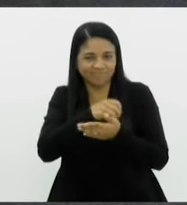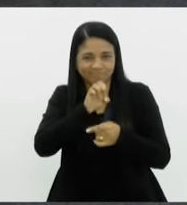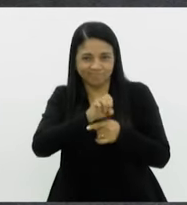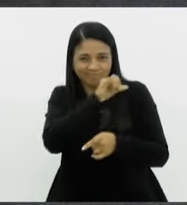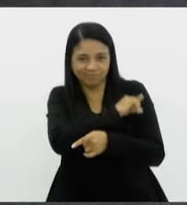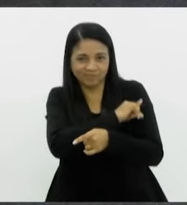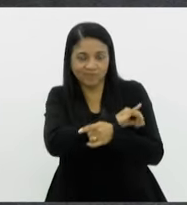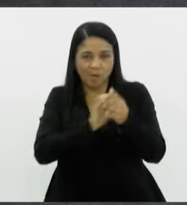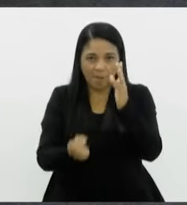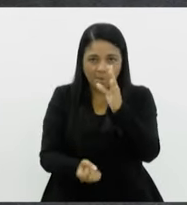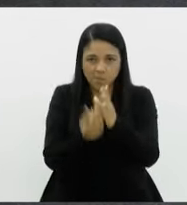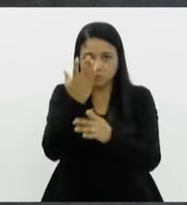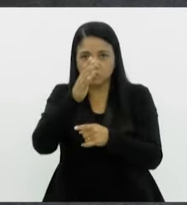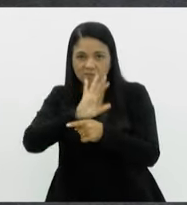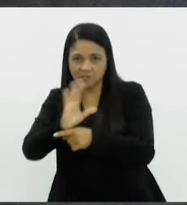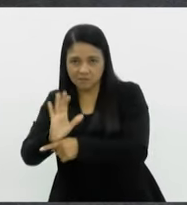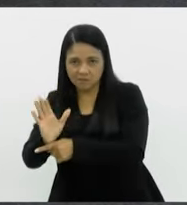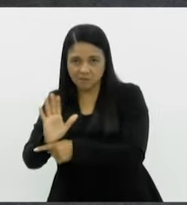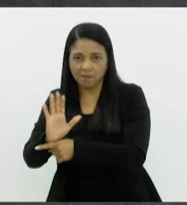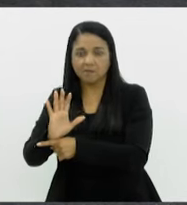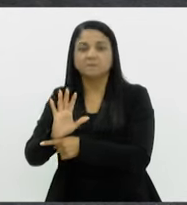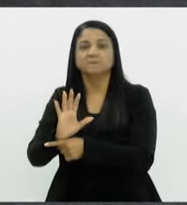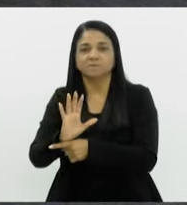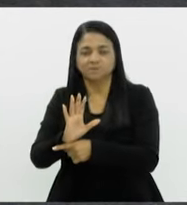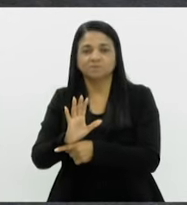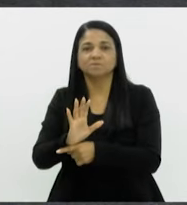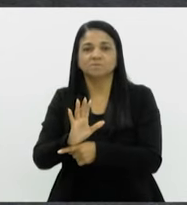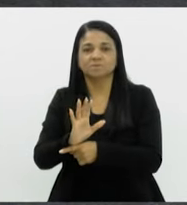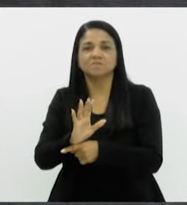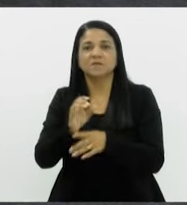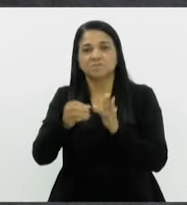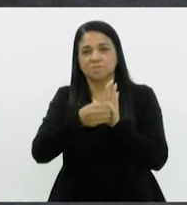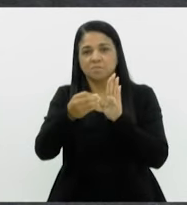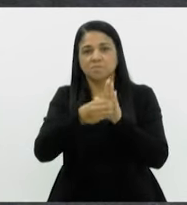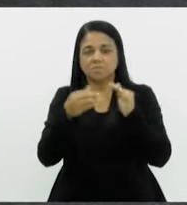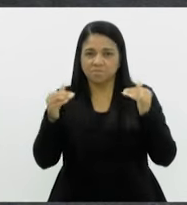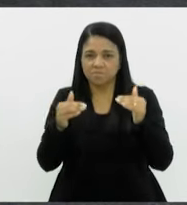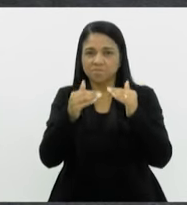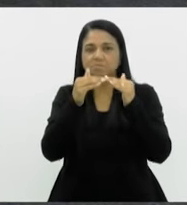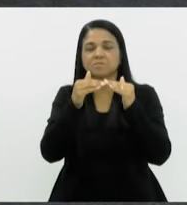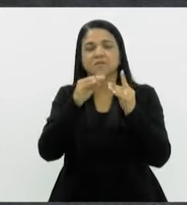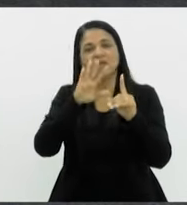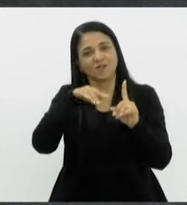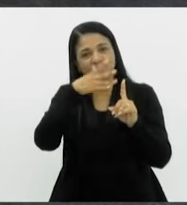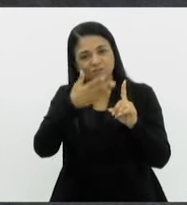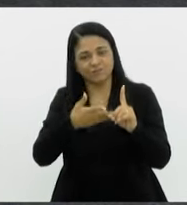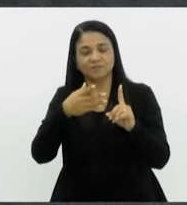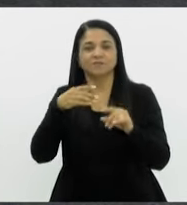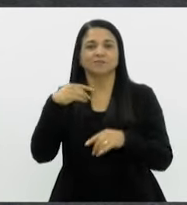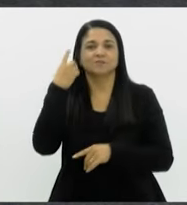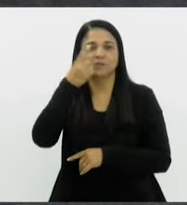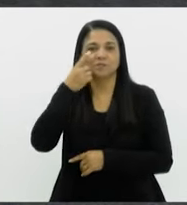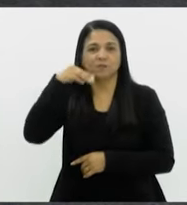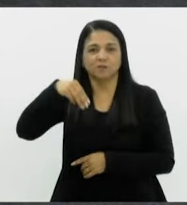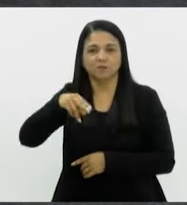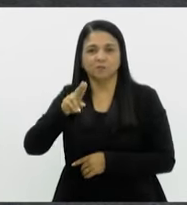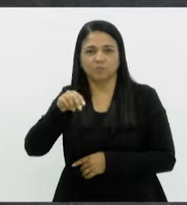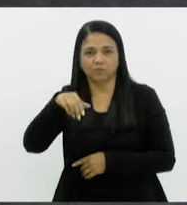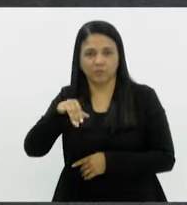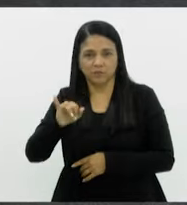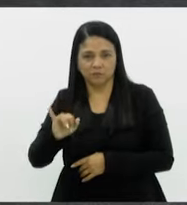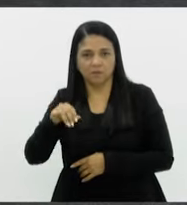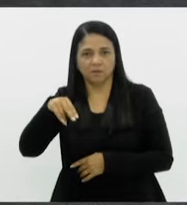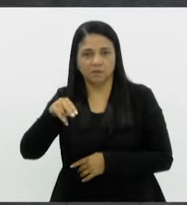as produções cinematográficas. Então, o nosso parecer é favorável, elogiando mais uma vez o deputado Munir Neto